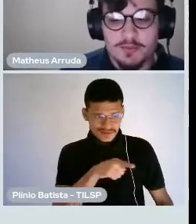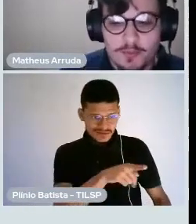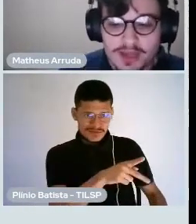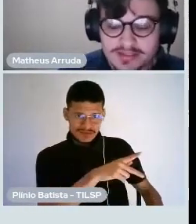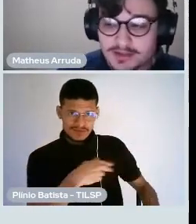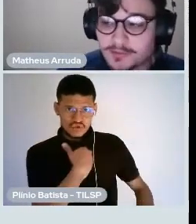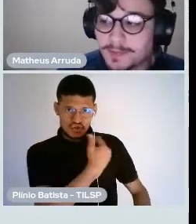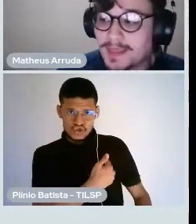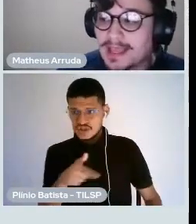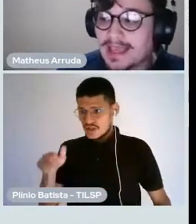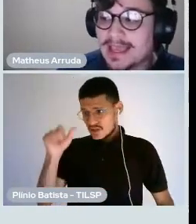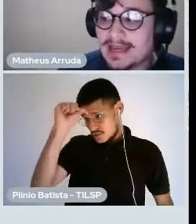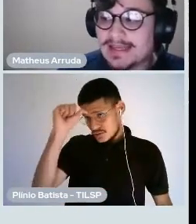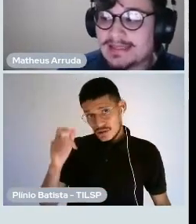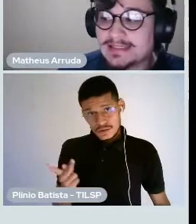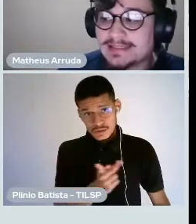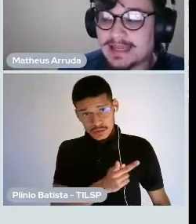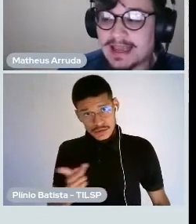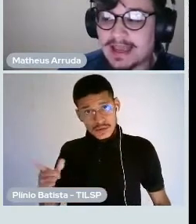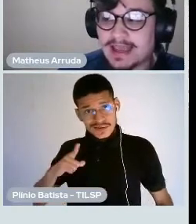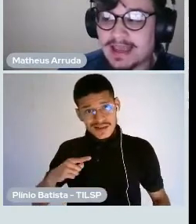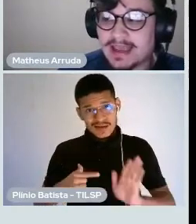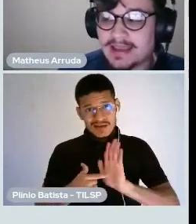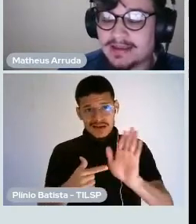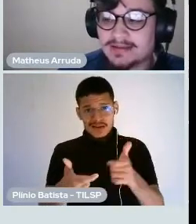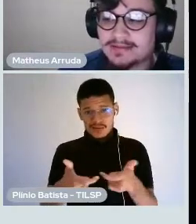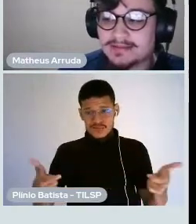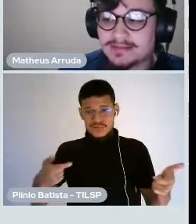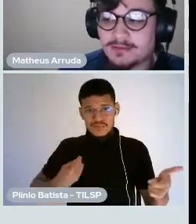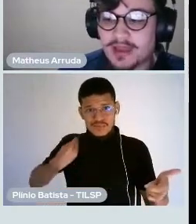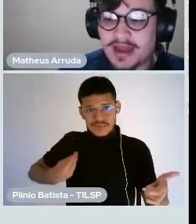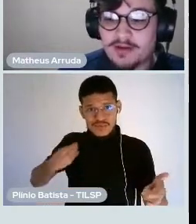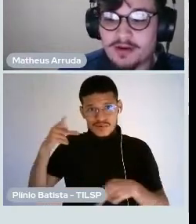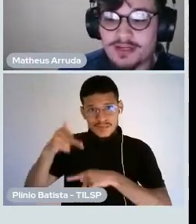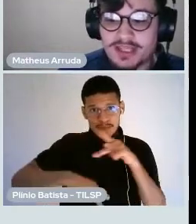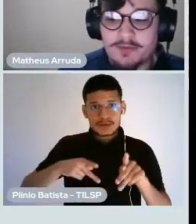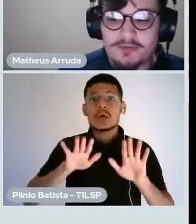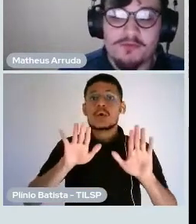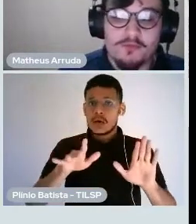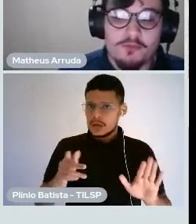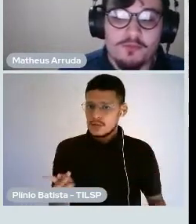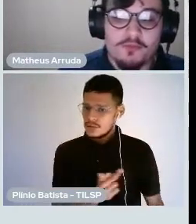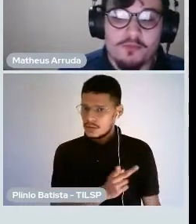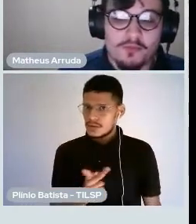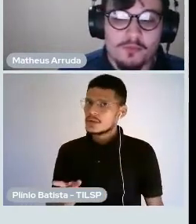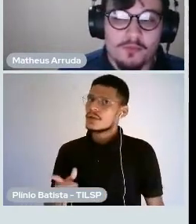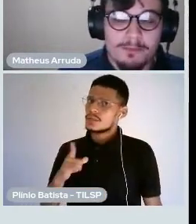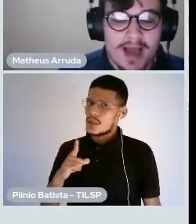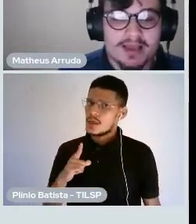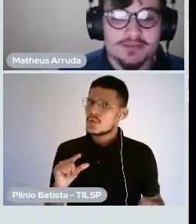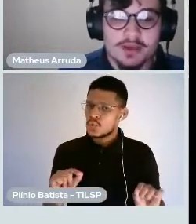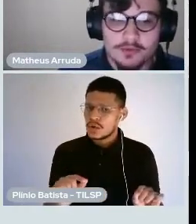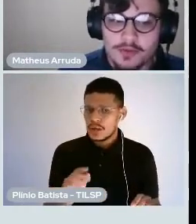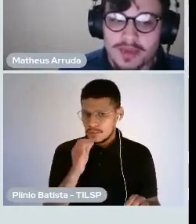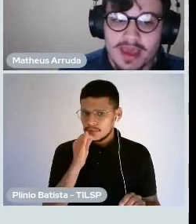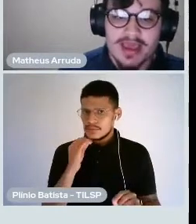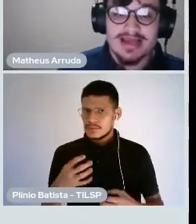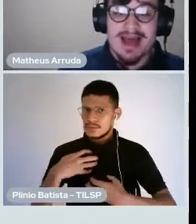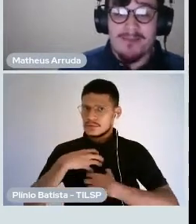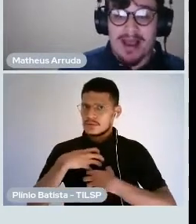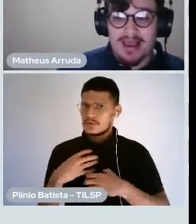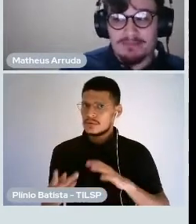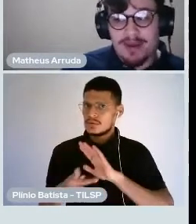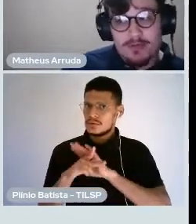de superpopulação, eles são, querendo ou não, eles têm um impacto na